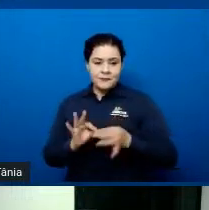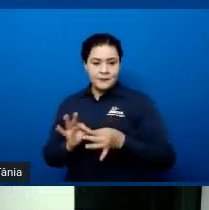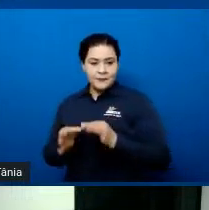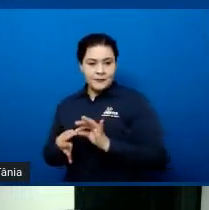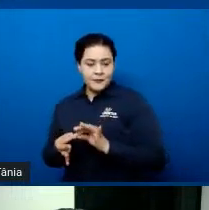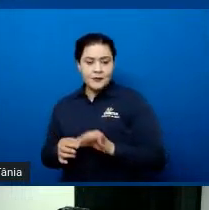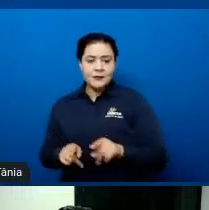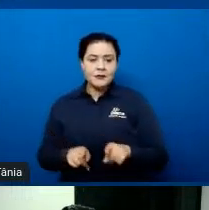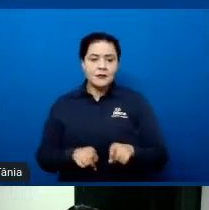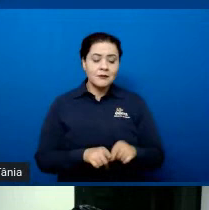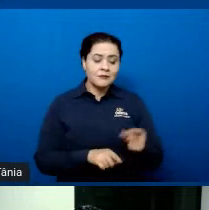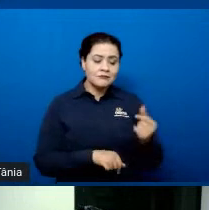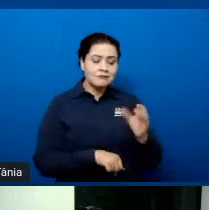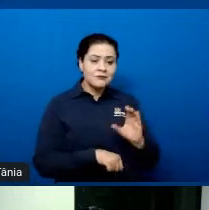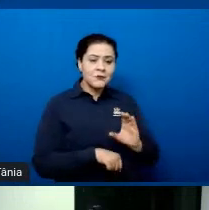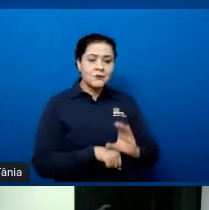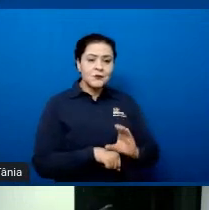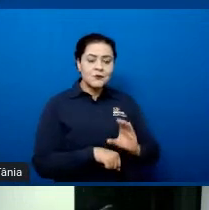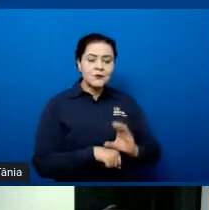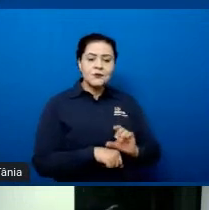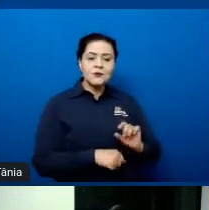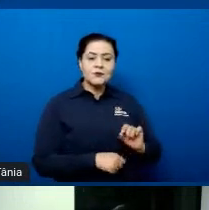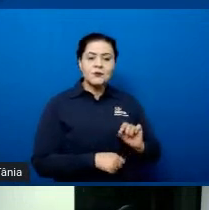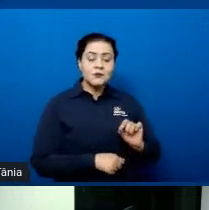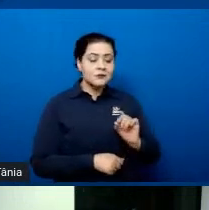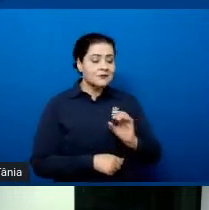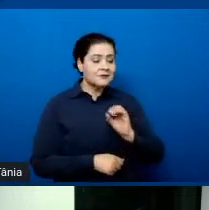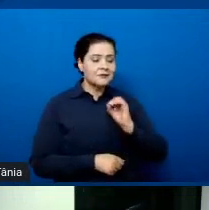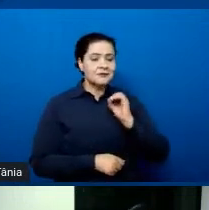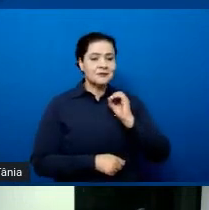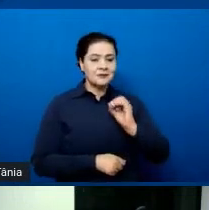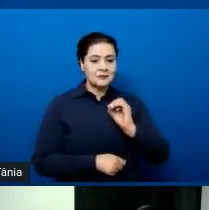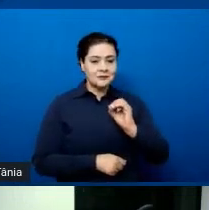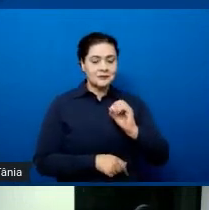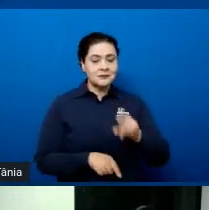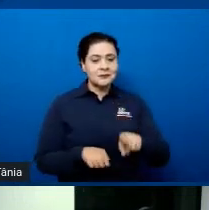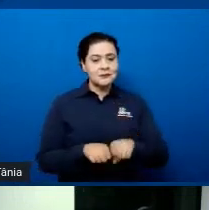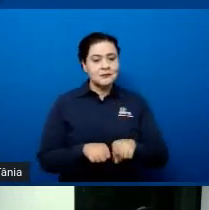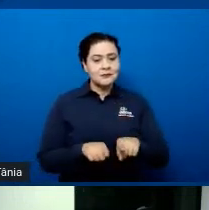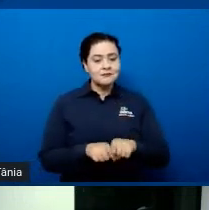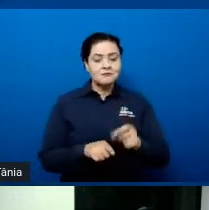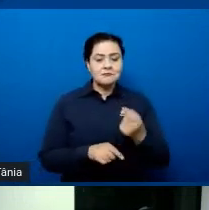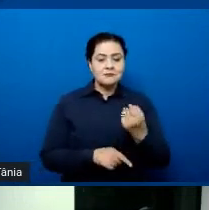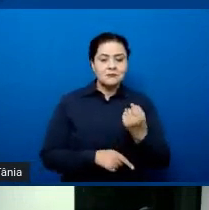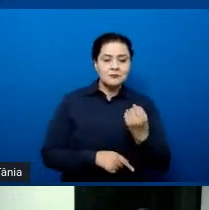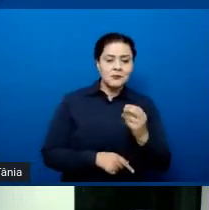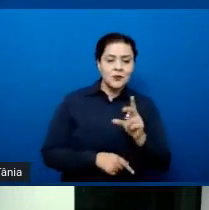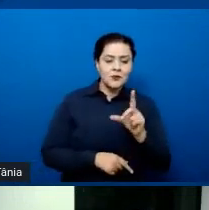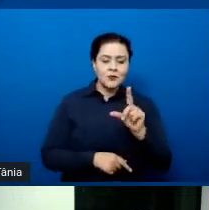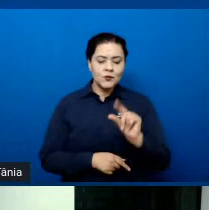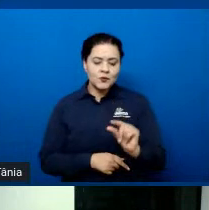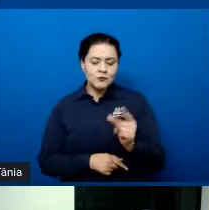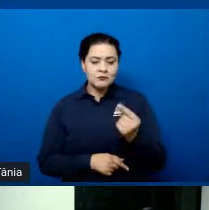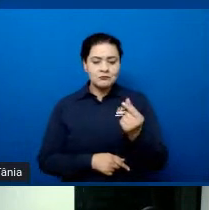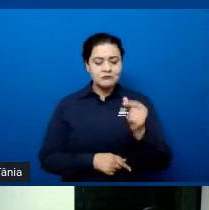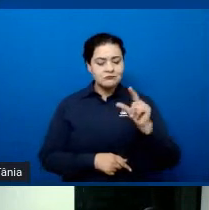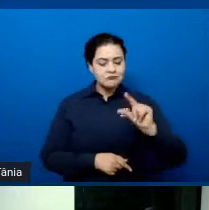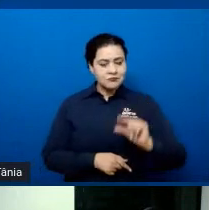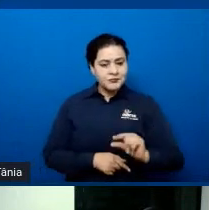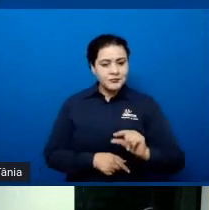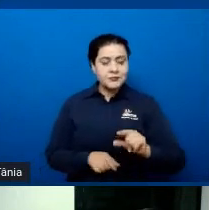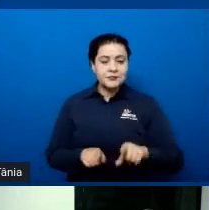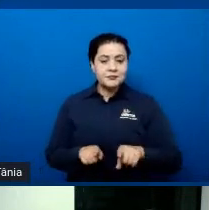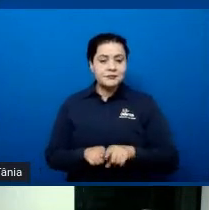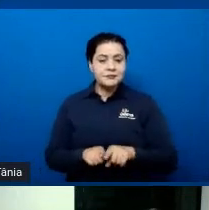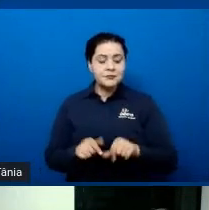um custo, né, zero, né, ou muito baixo para isso. Né? O que muda na